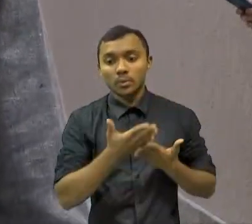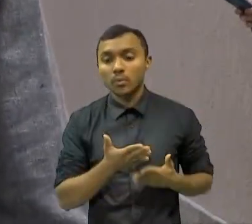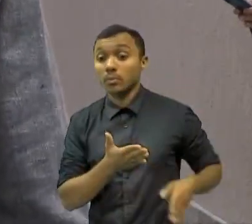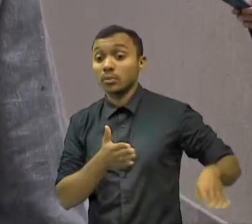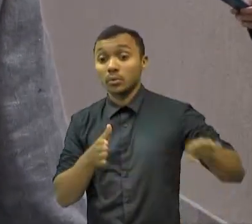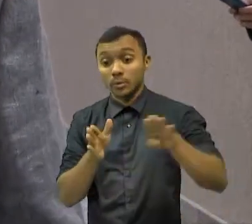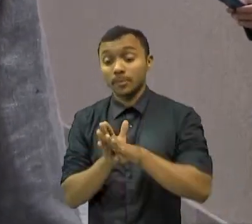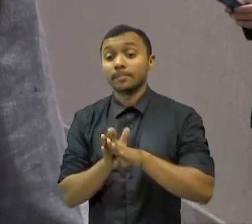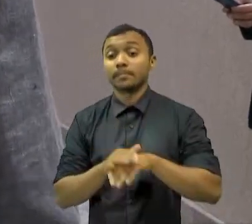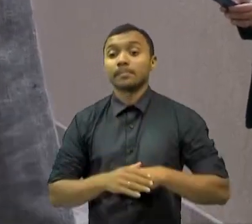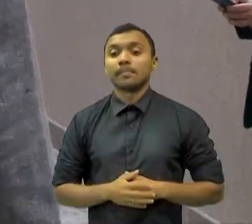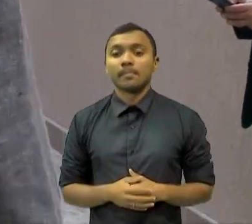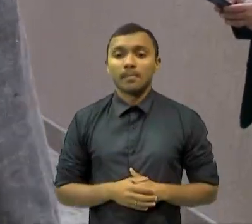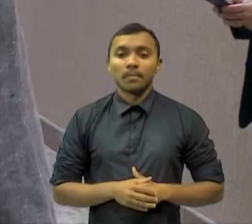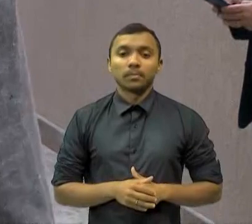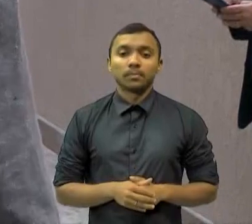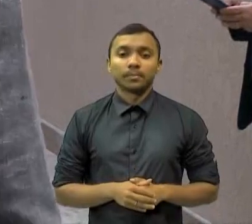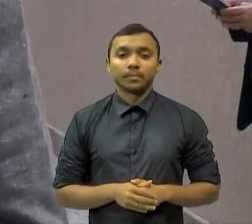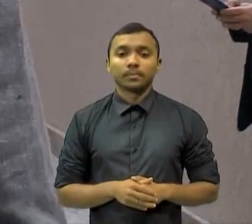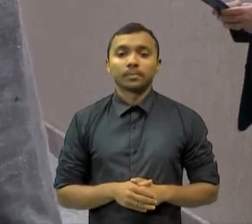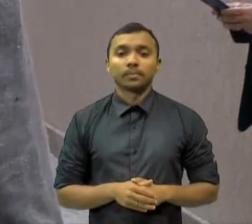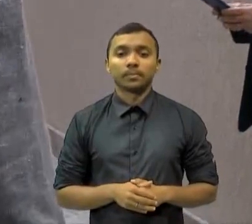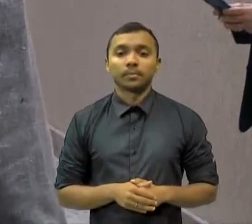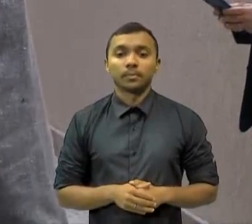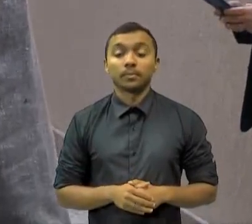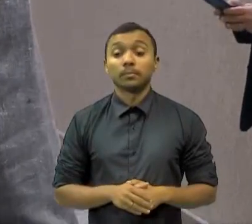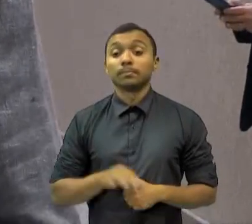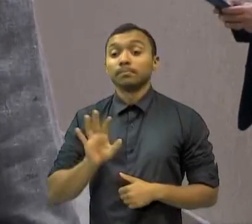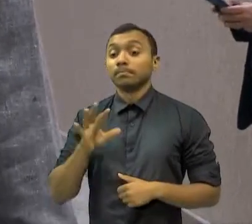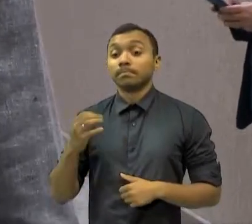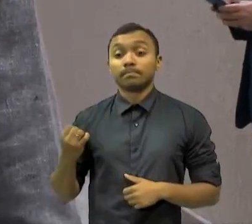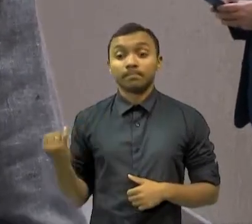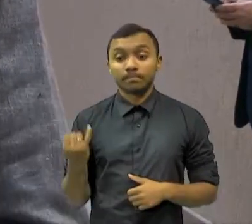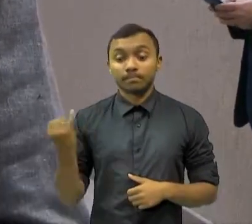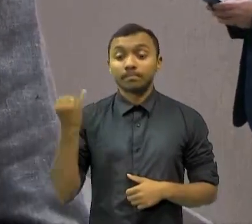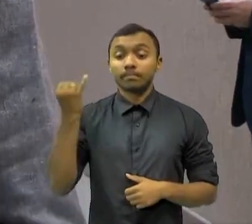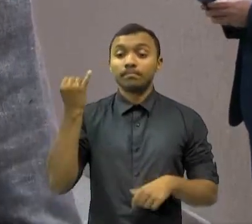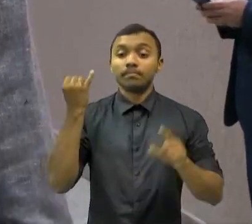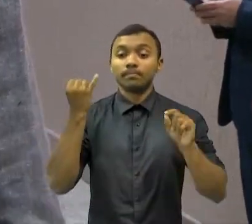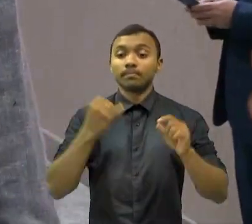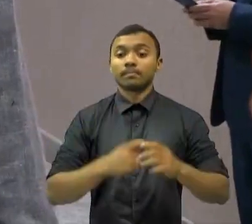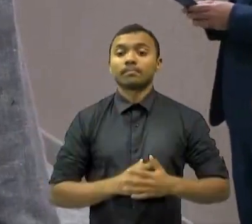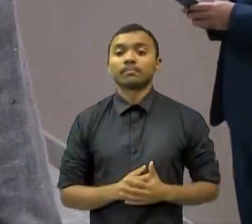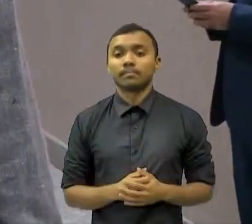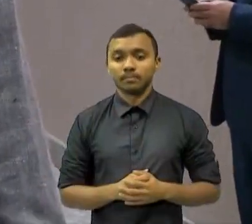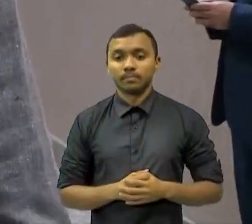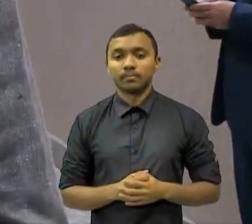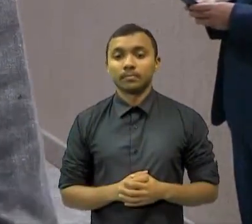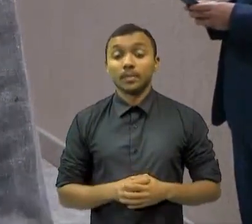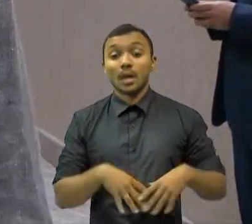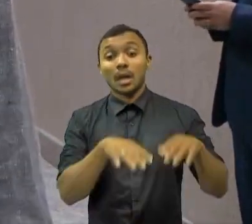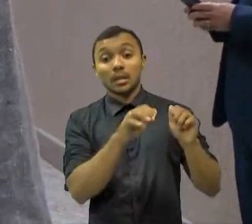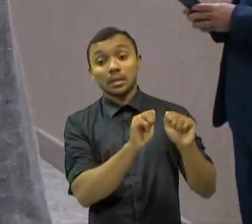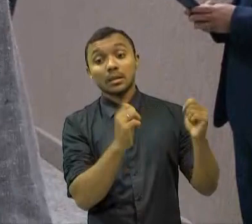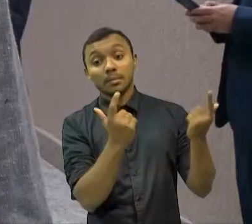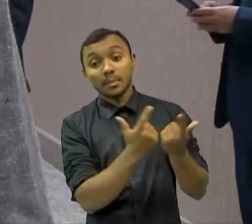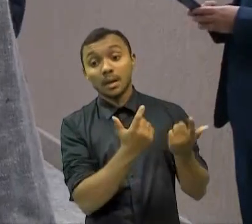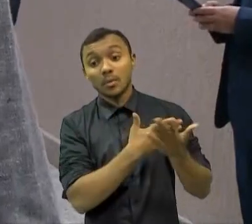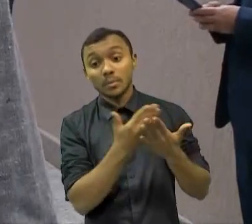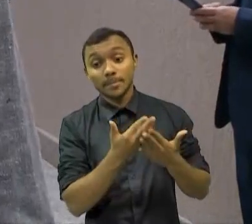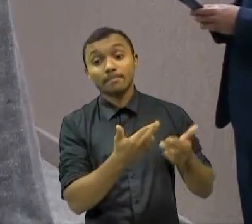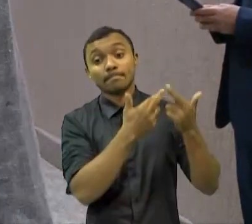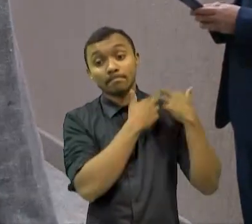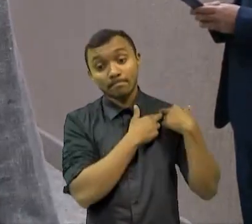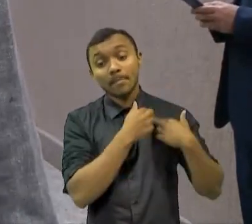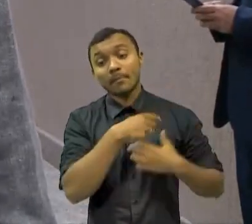então nada mais importante do que a Assembleia Legislativa ter uma frente parlamentar dessa,